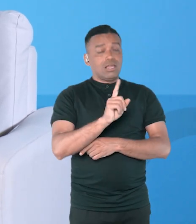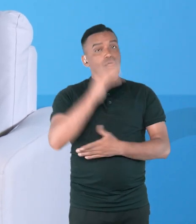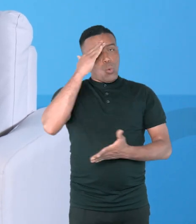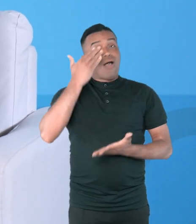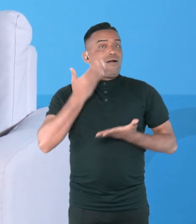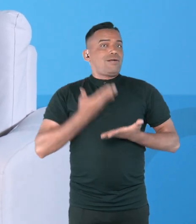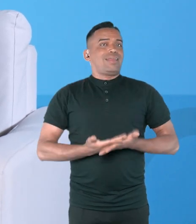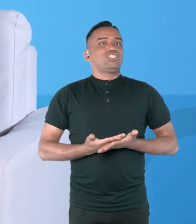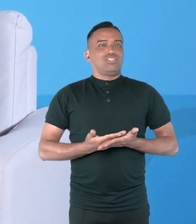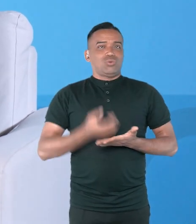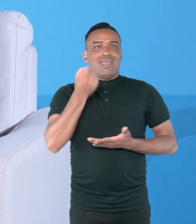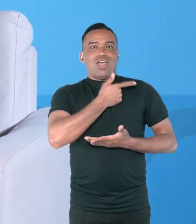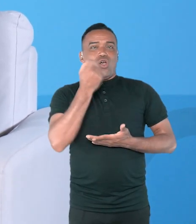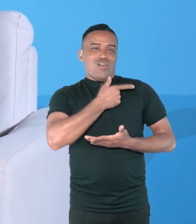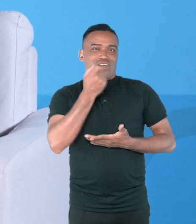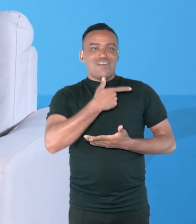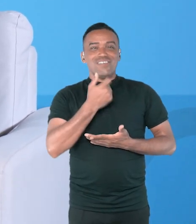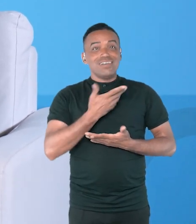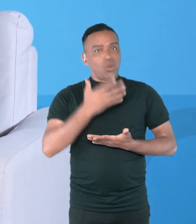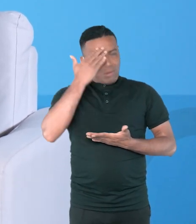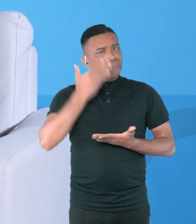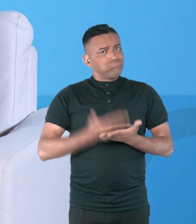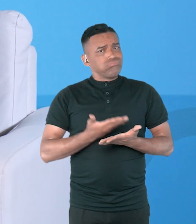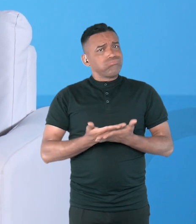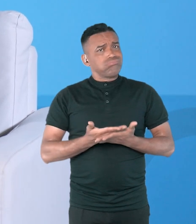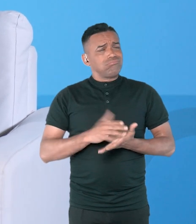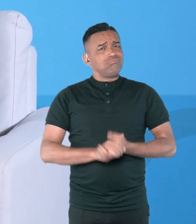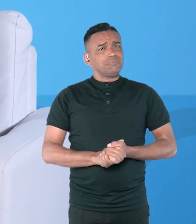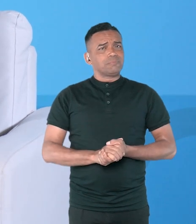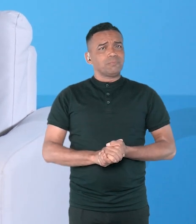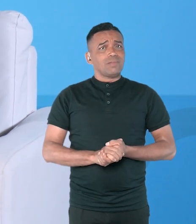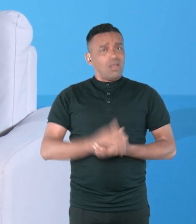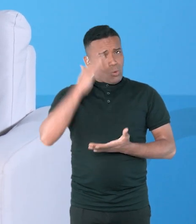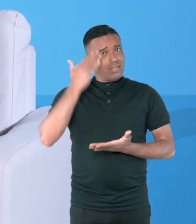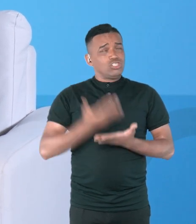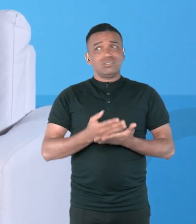sempre faço comédia, eu acredito no humor. Eu acredito no humor como esse